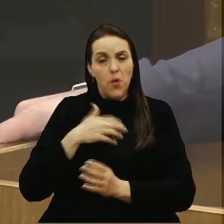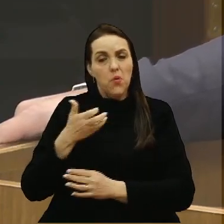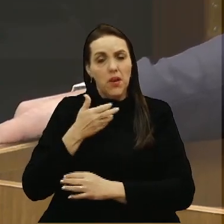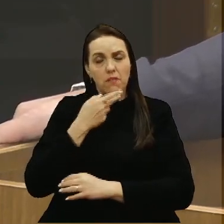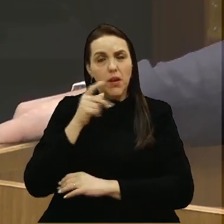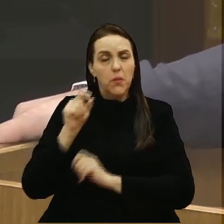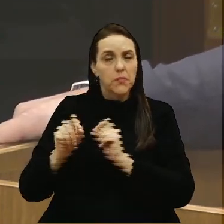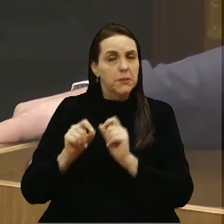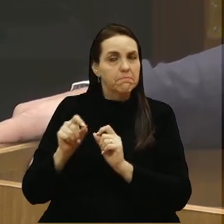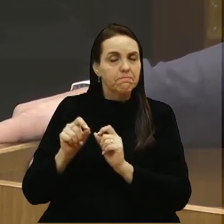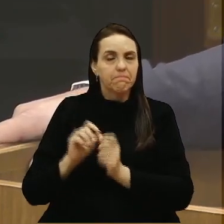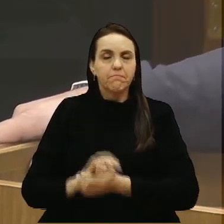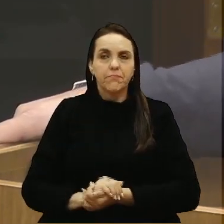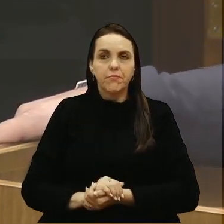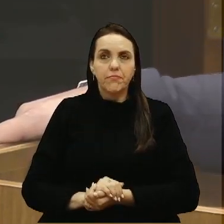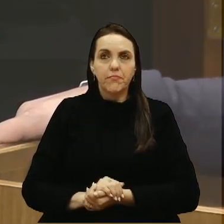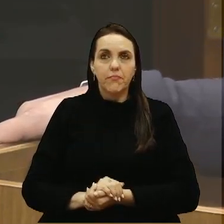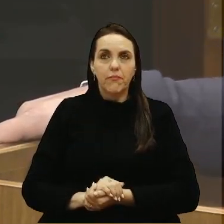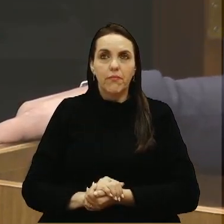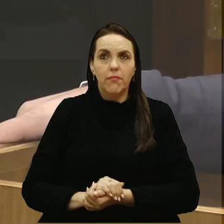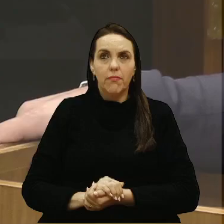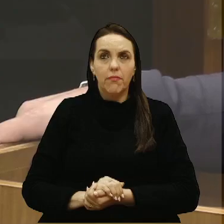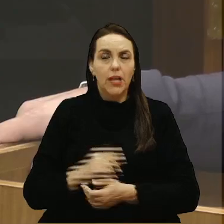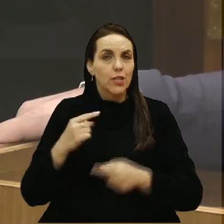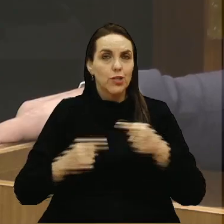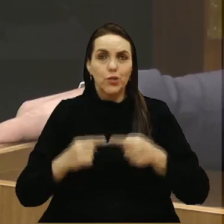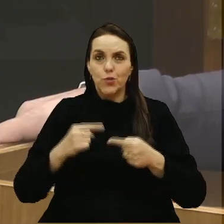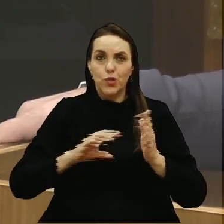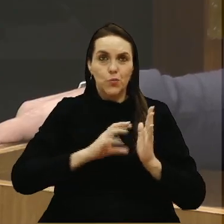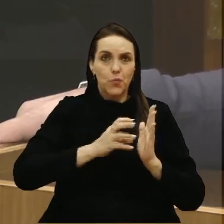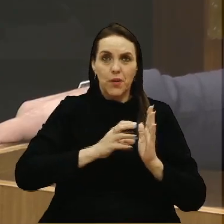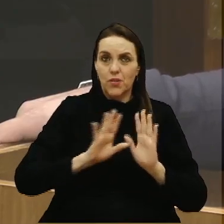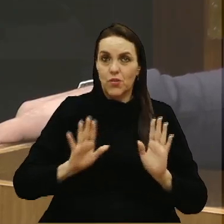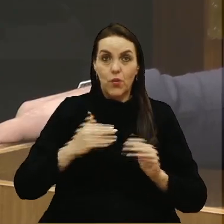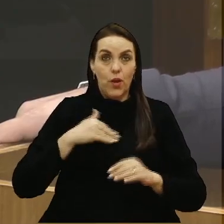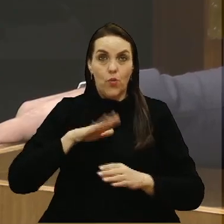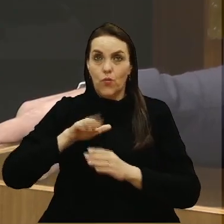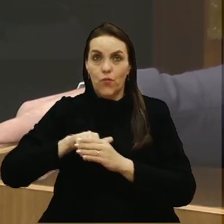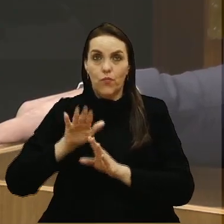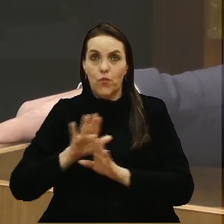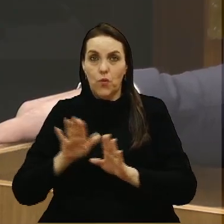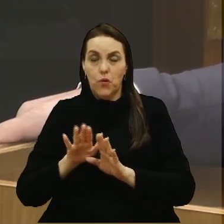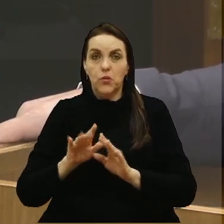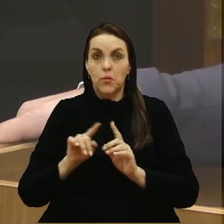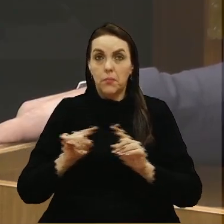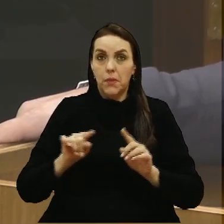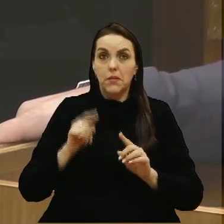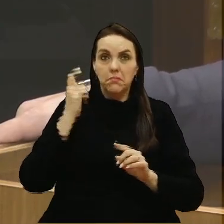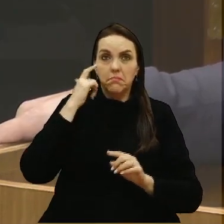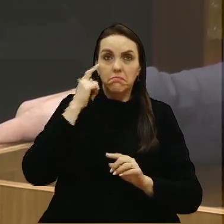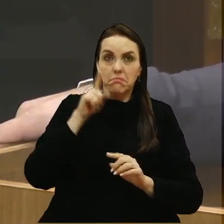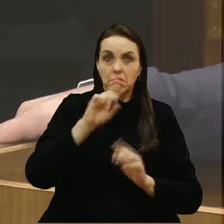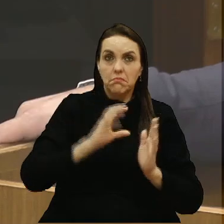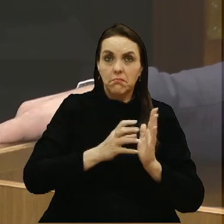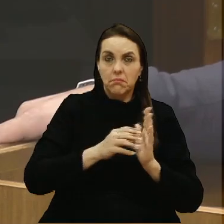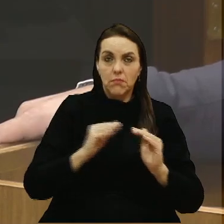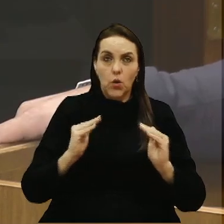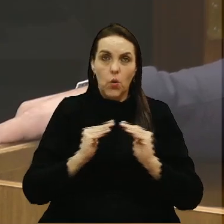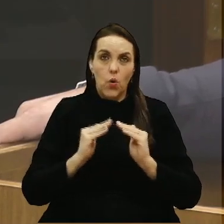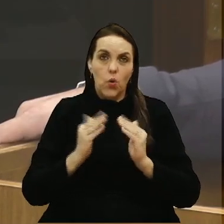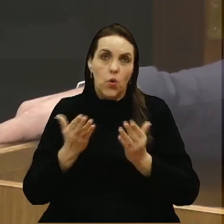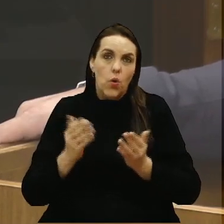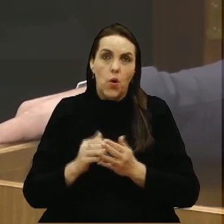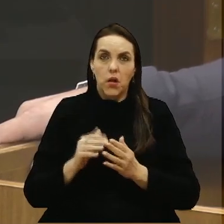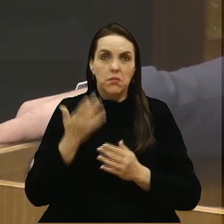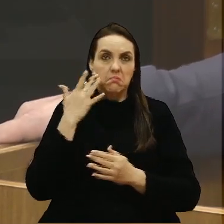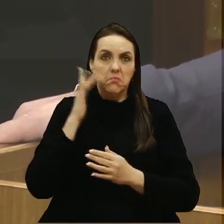que até não discutimos na nossa bancada, eu não voto, mas penso que a bancada deve votar favorável, não